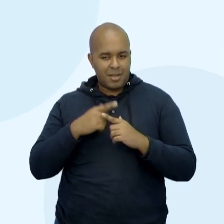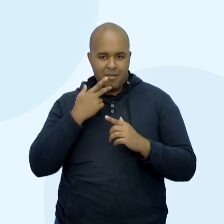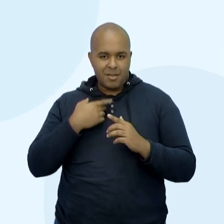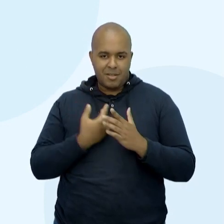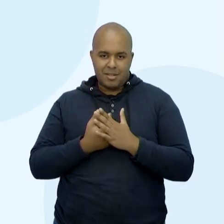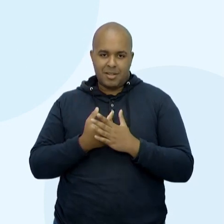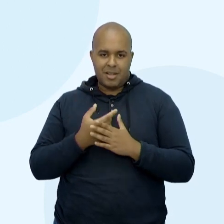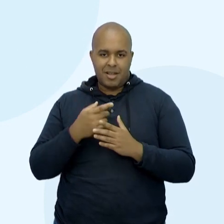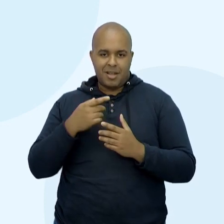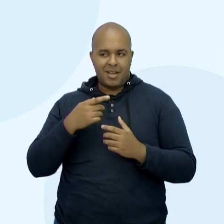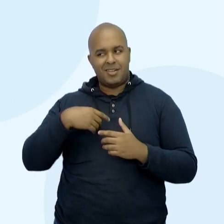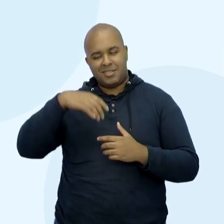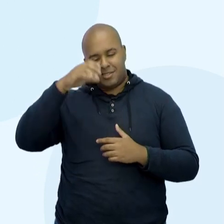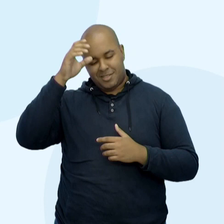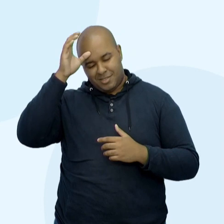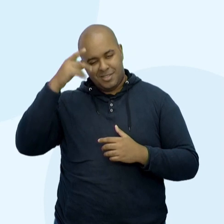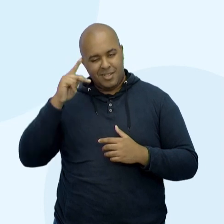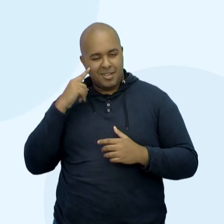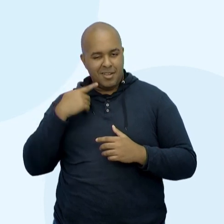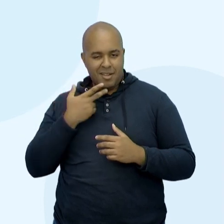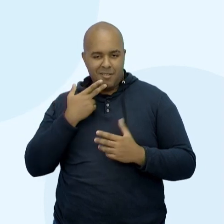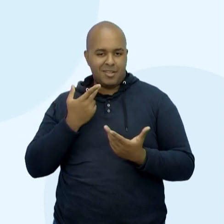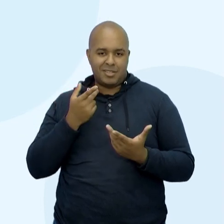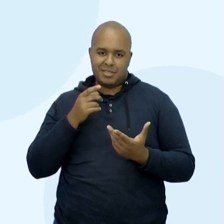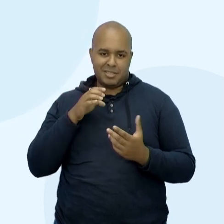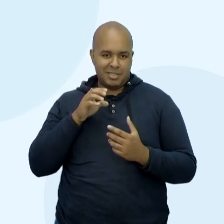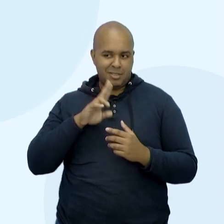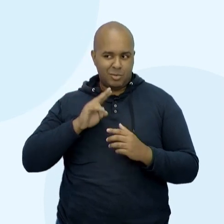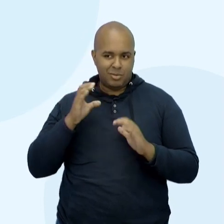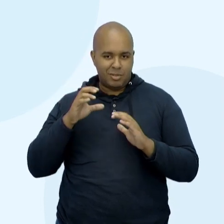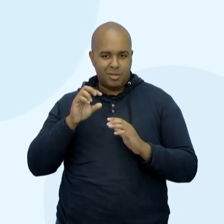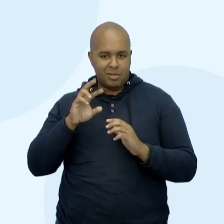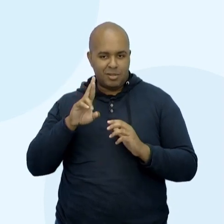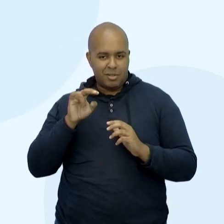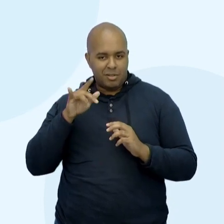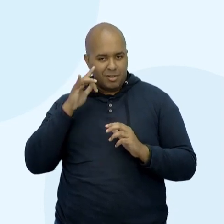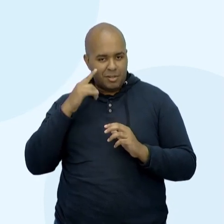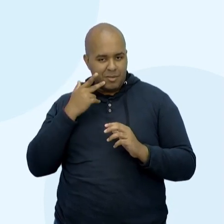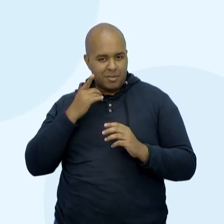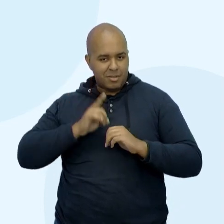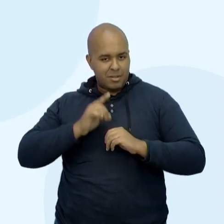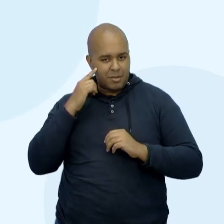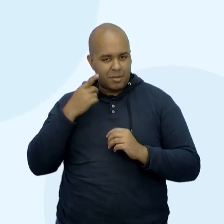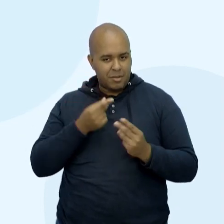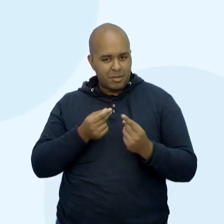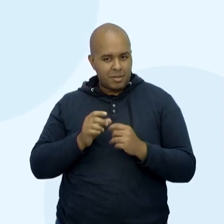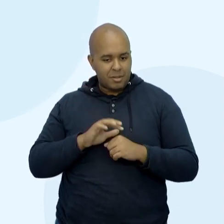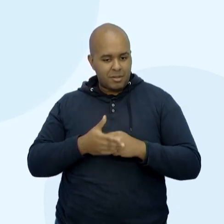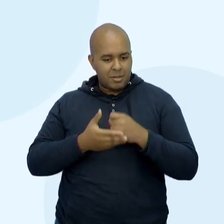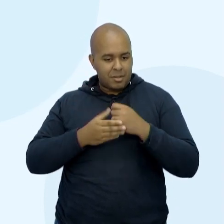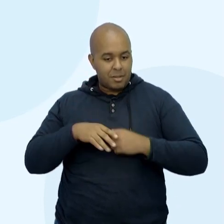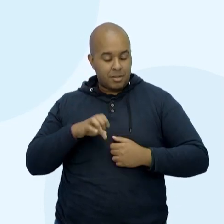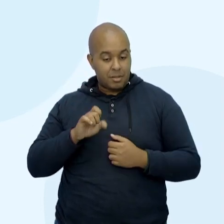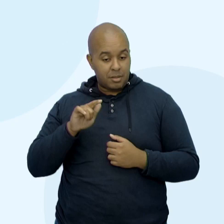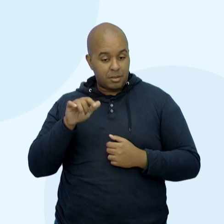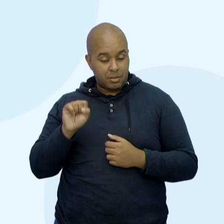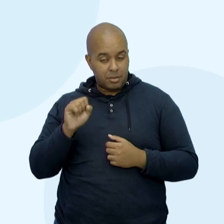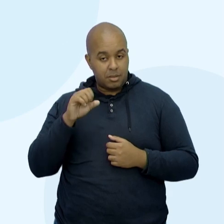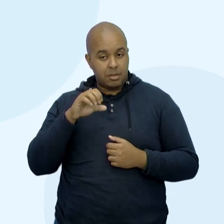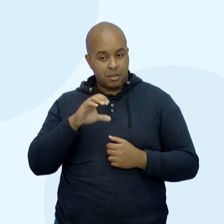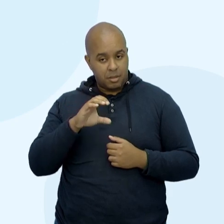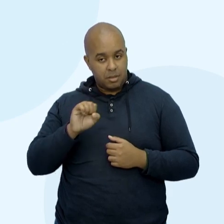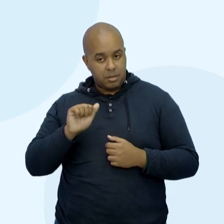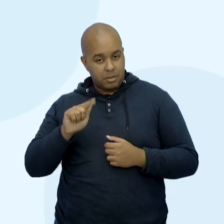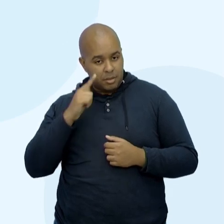não usa o Rodrigues. Mas ela é conhecida como Denise Saboia, diretora da Deloitte Brasil em Finanças Sustentáveis e ESG.